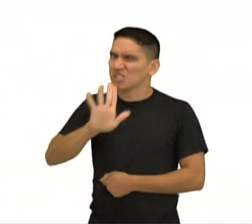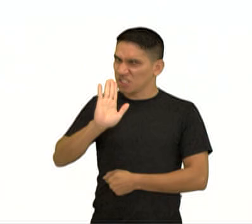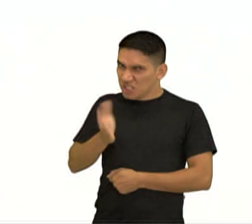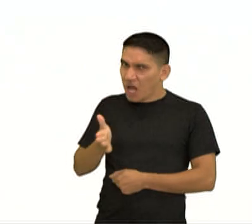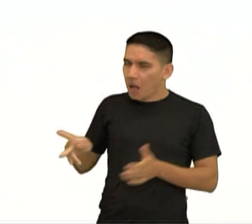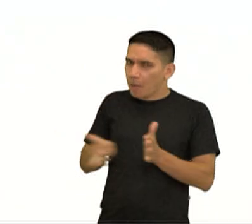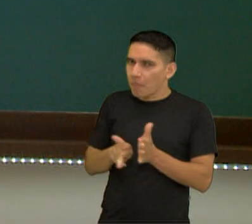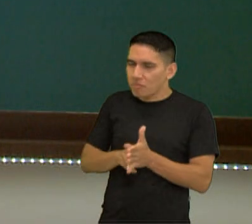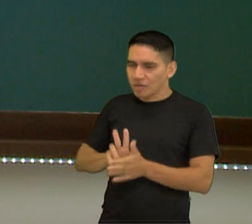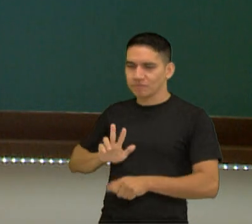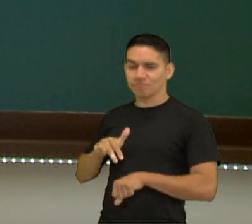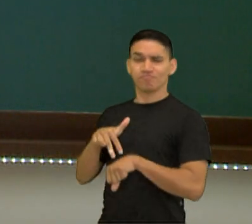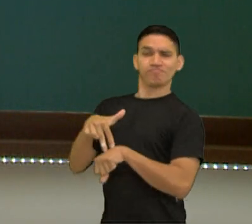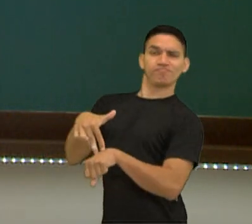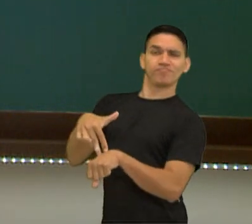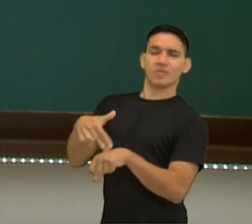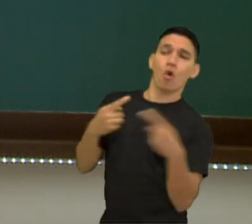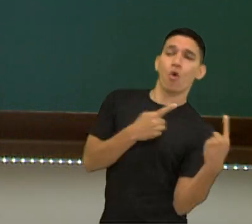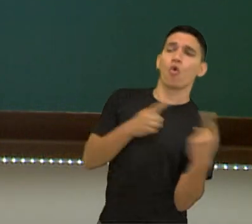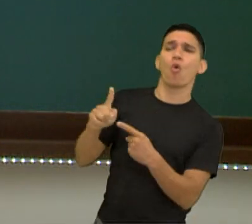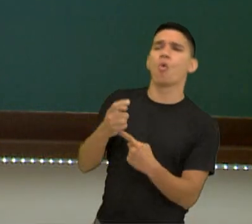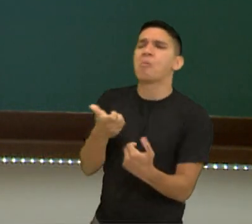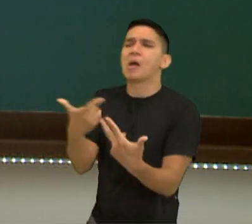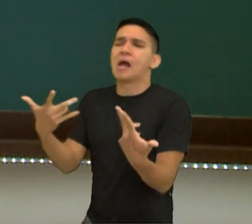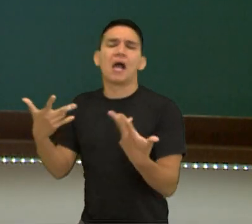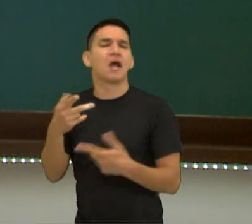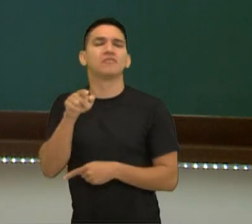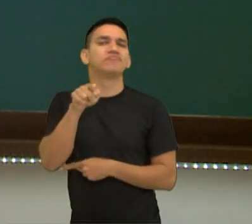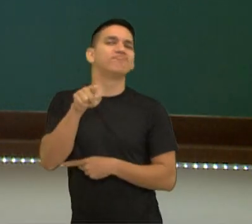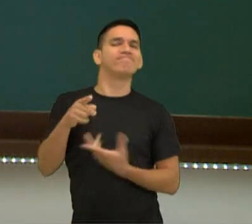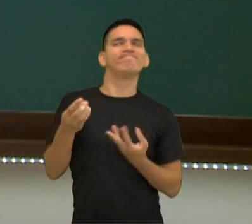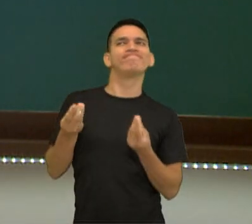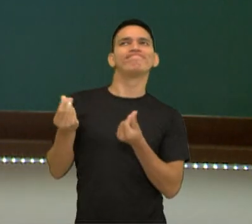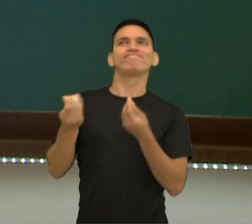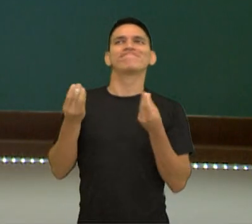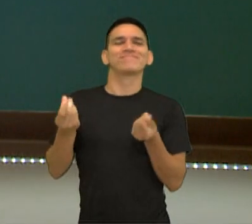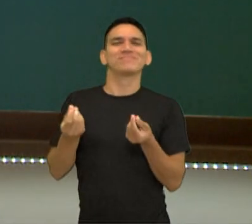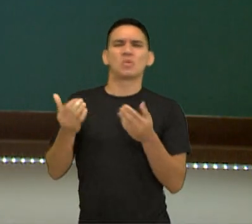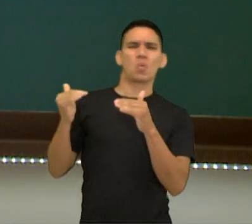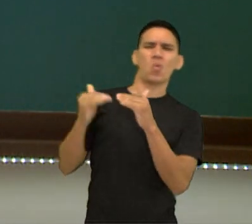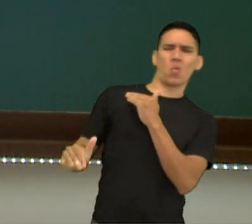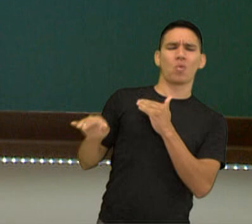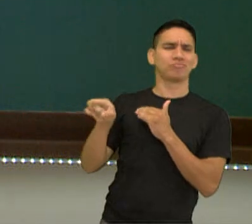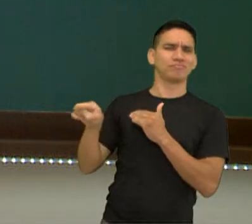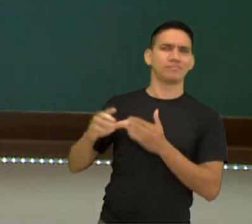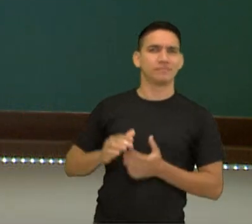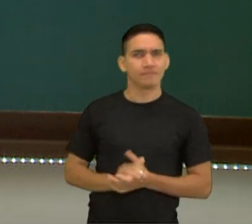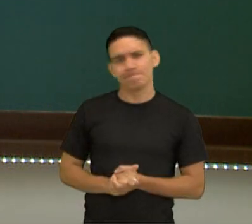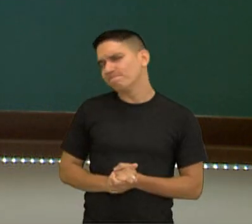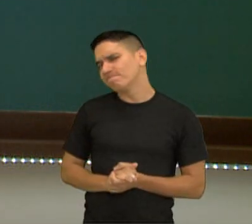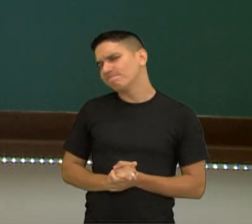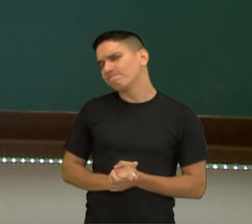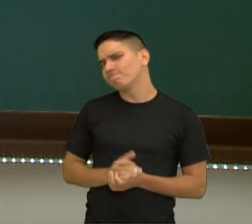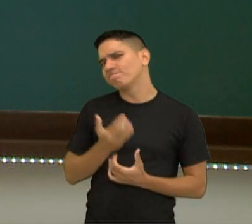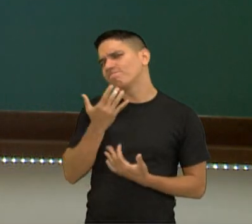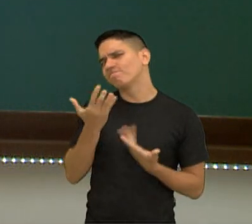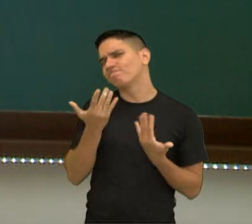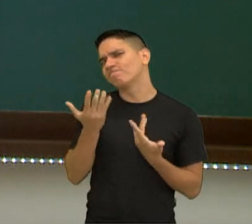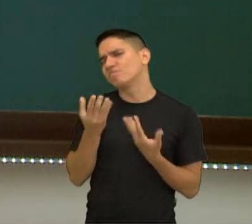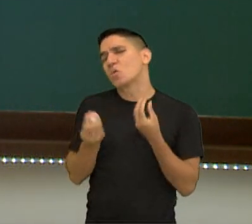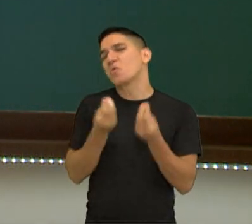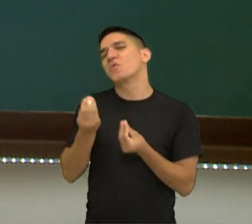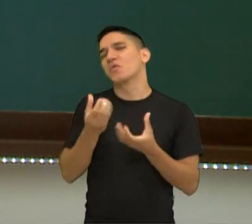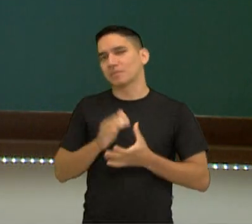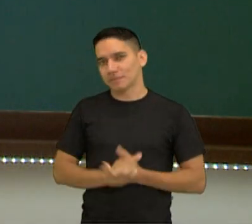se manifestar contra algo que você não concorda? De que maneira, hein?